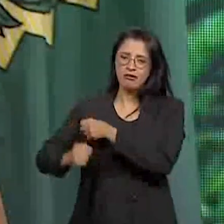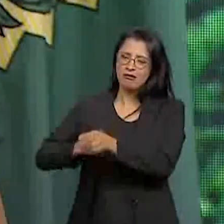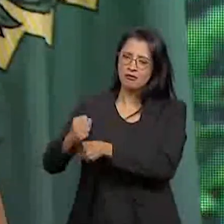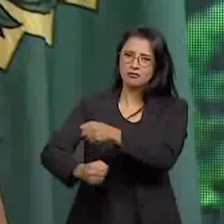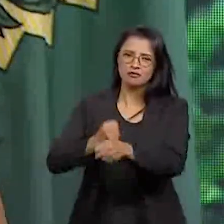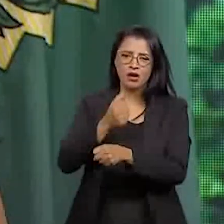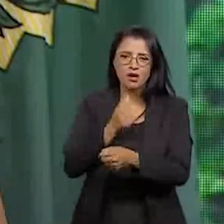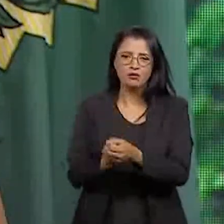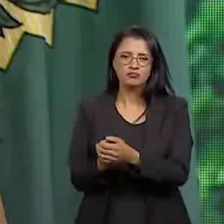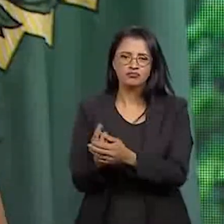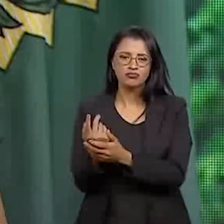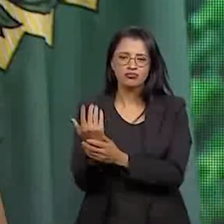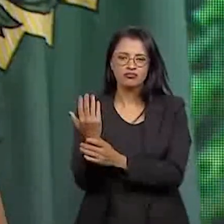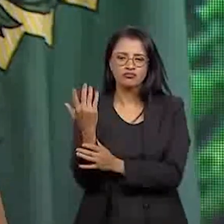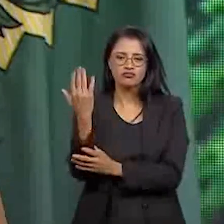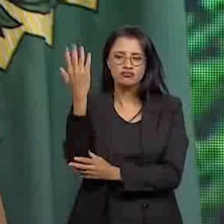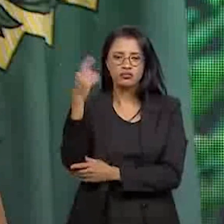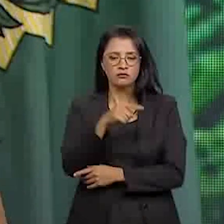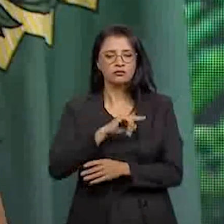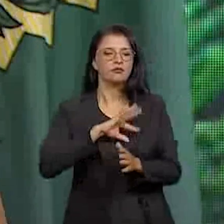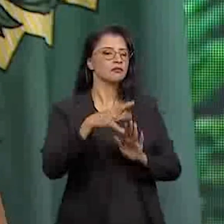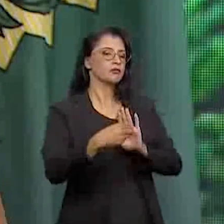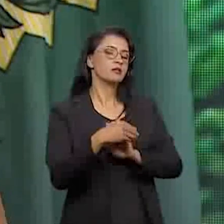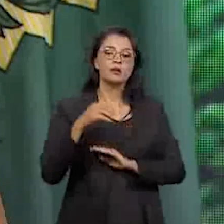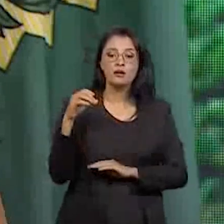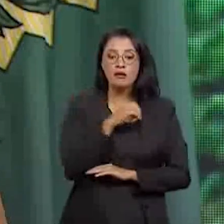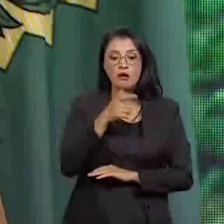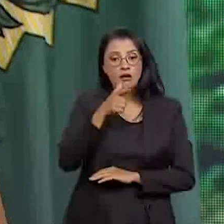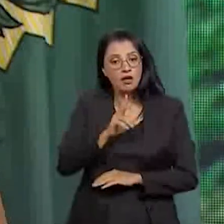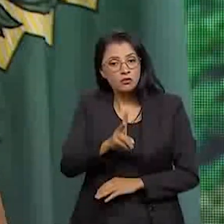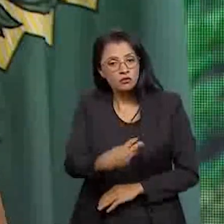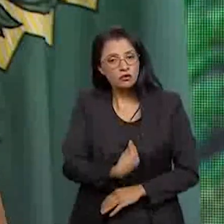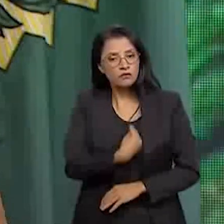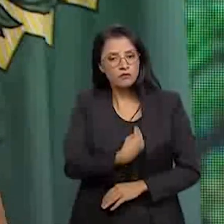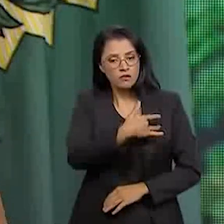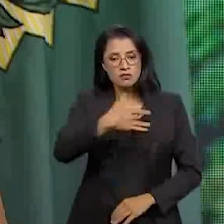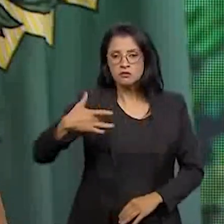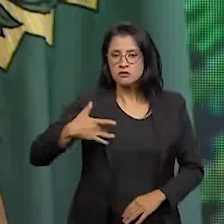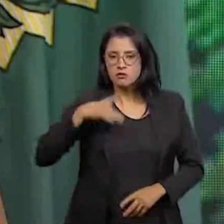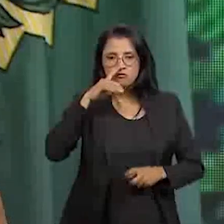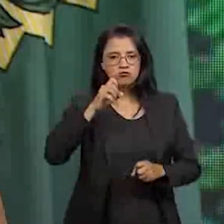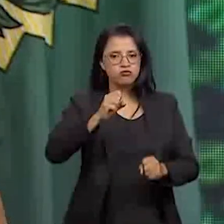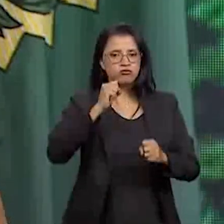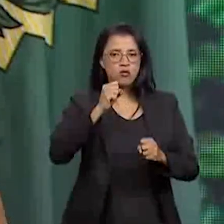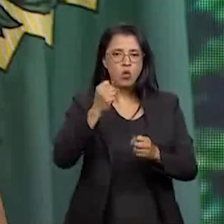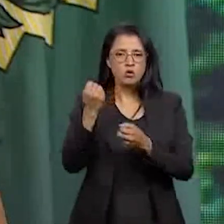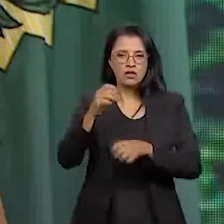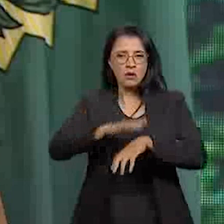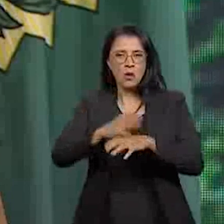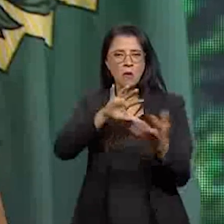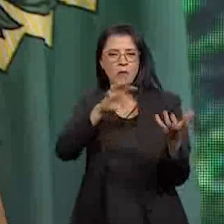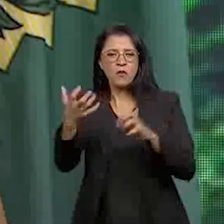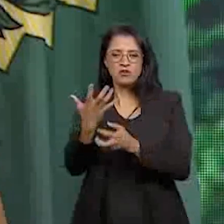A Amazônia tem pressa de se manter viva, em seguir saudável, com força para enfrentar as secas